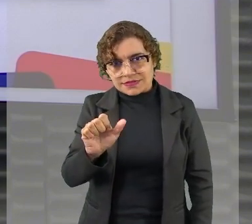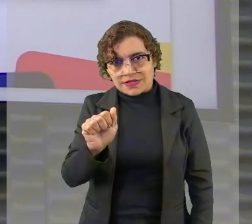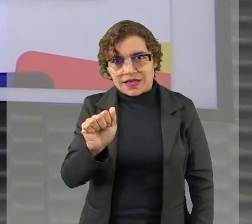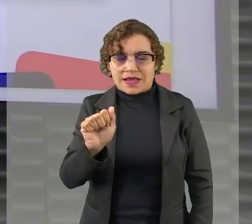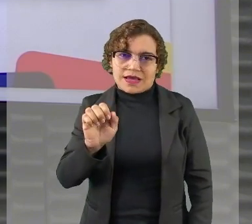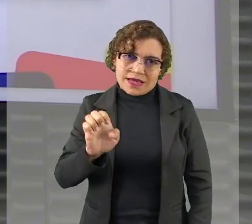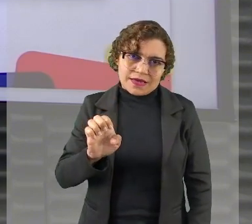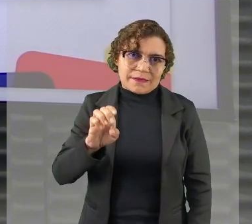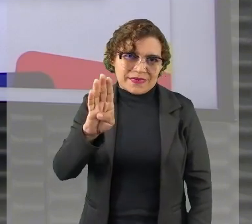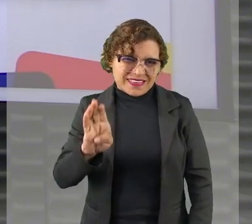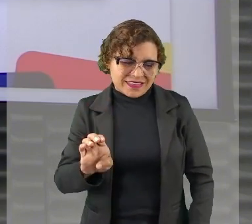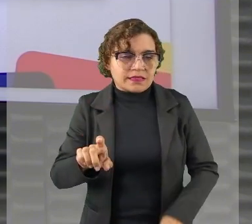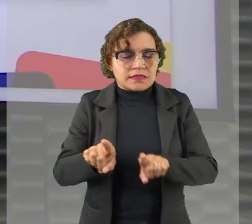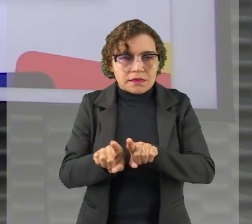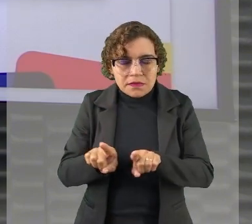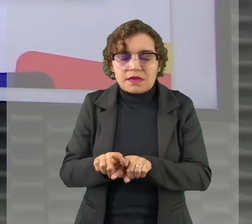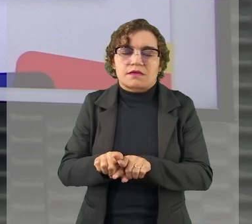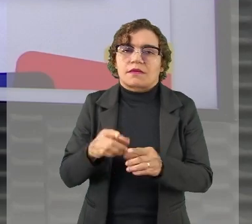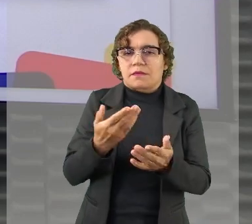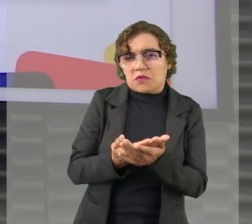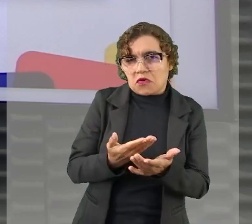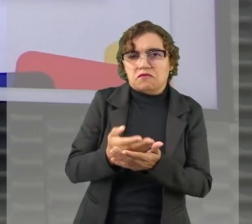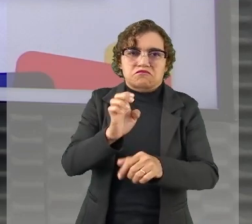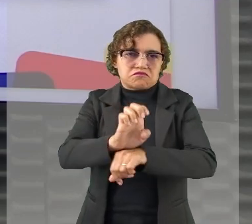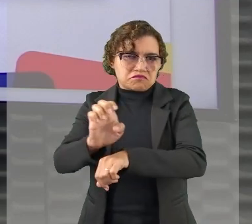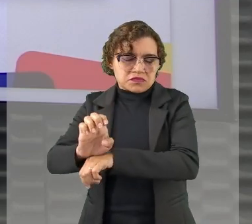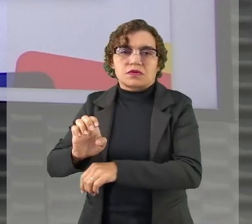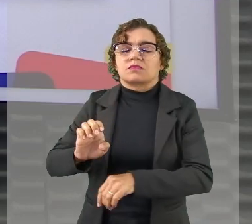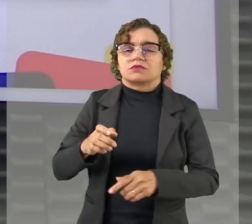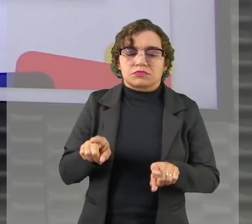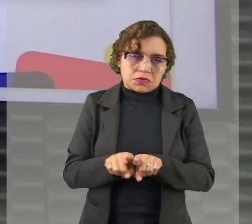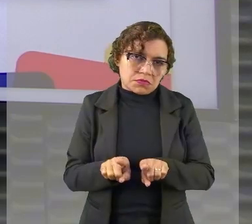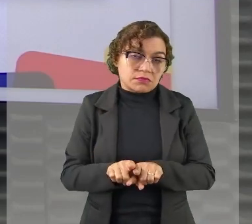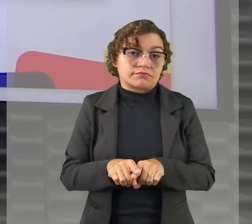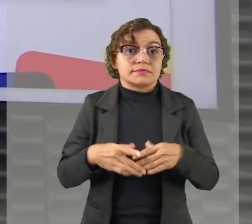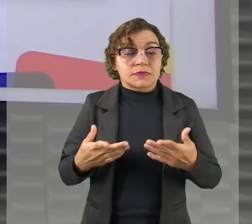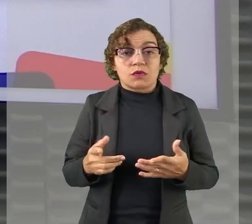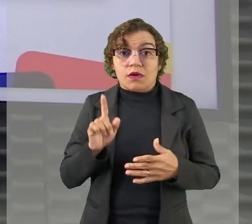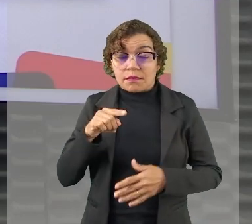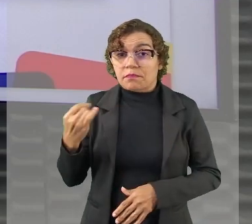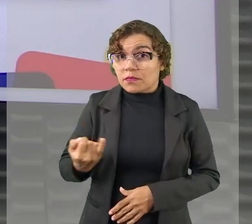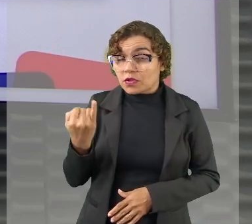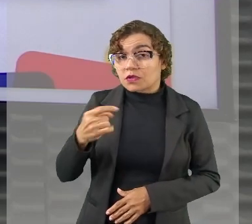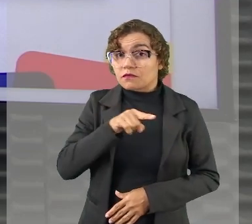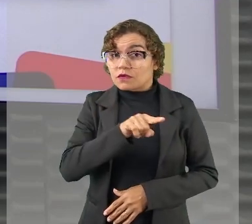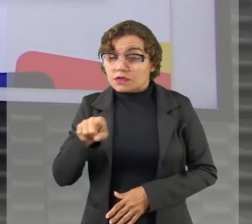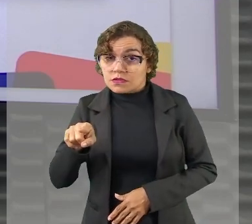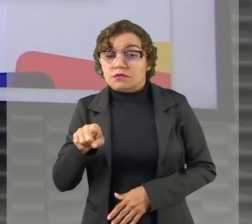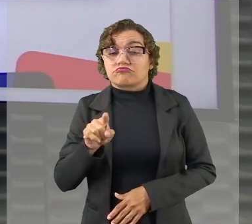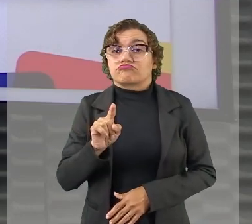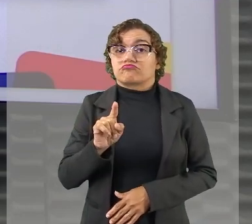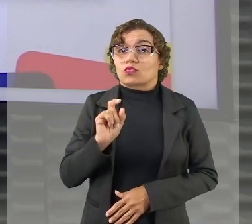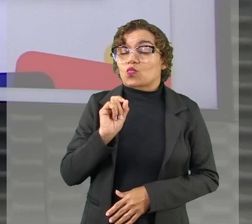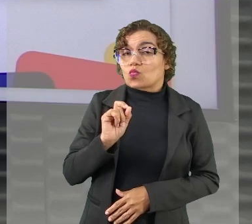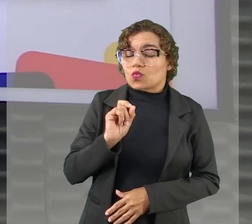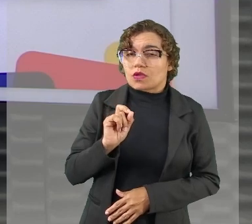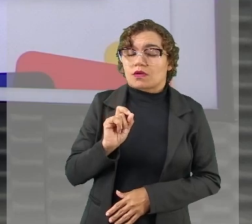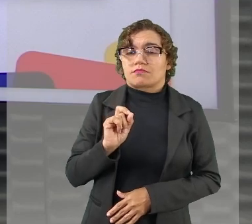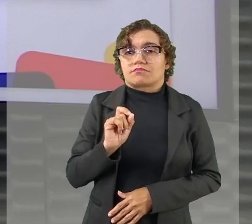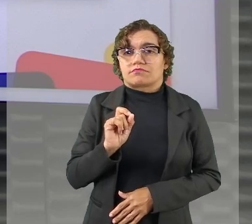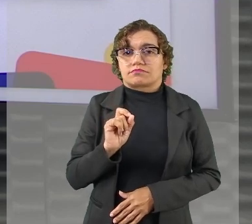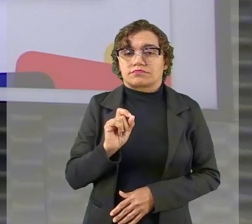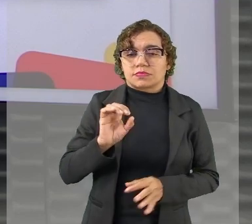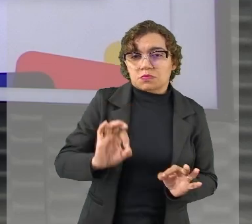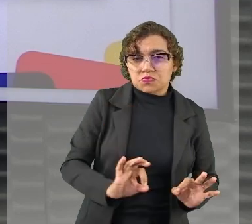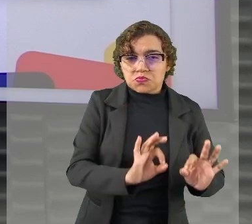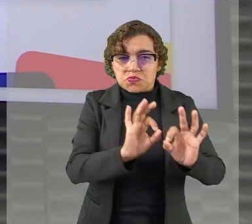enfim. Lembrando que é muito importante, já que vocês estão muitas das vezes assistindo essas aulas